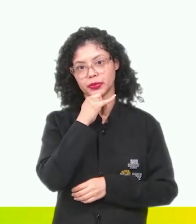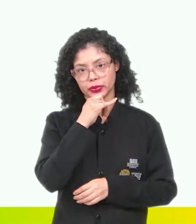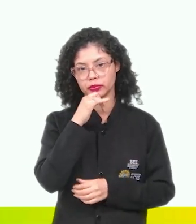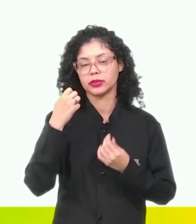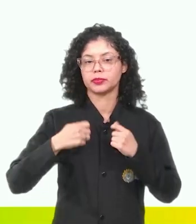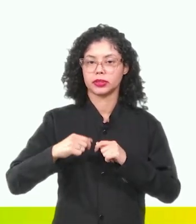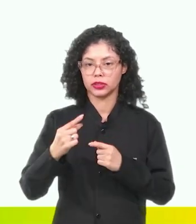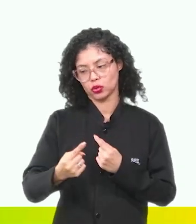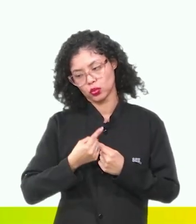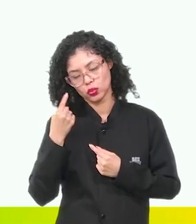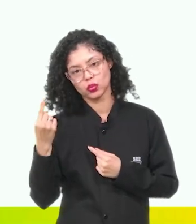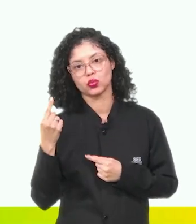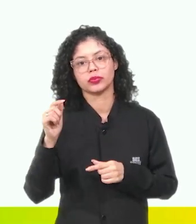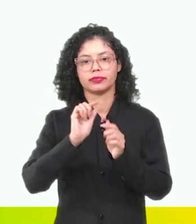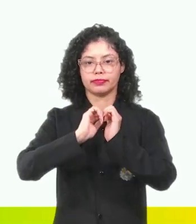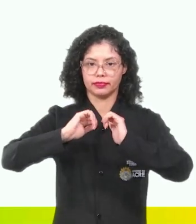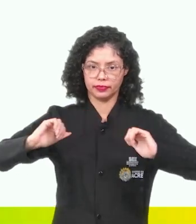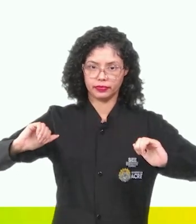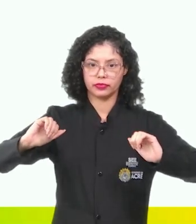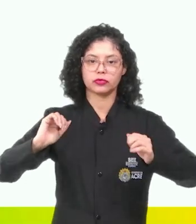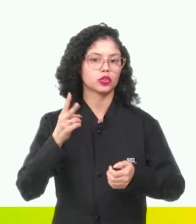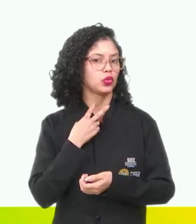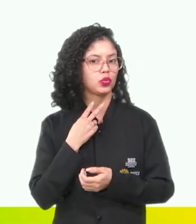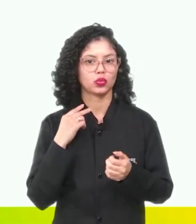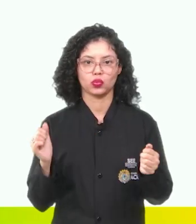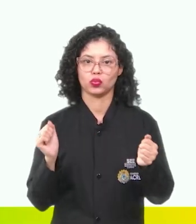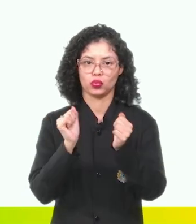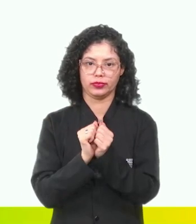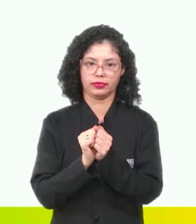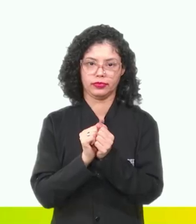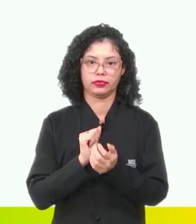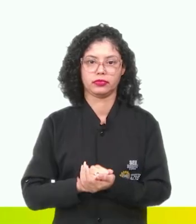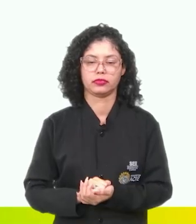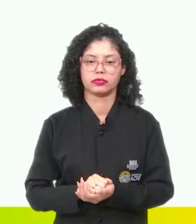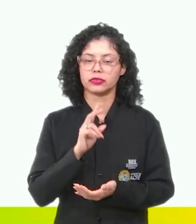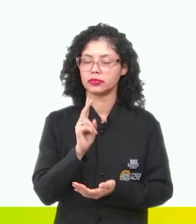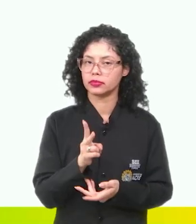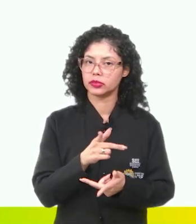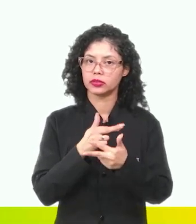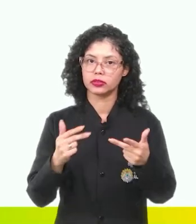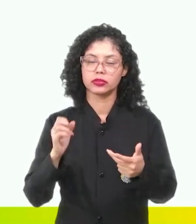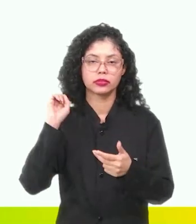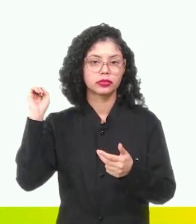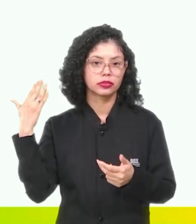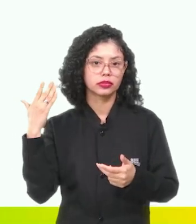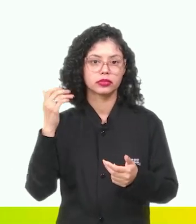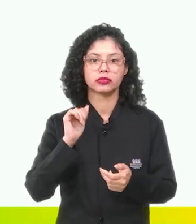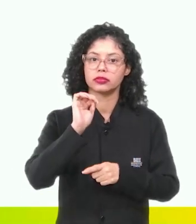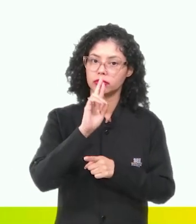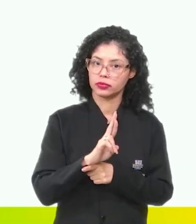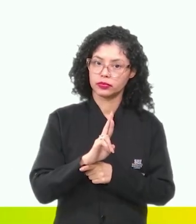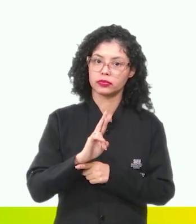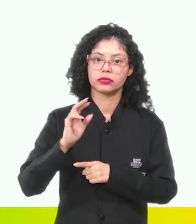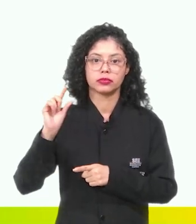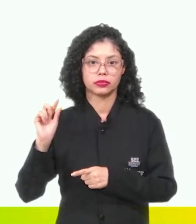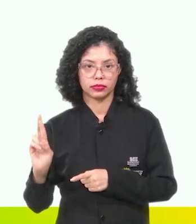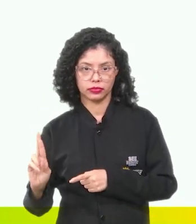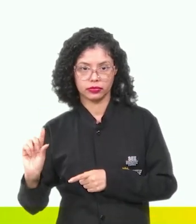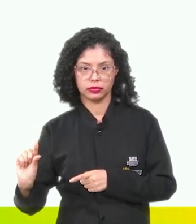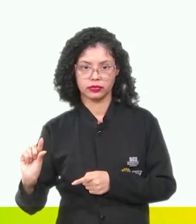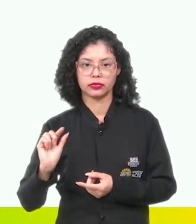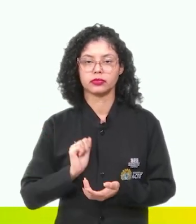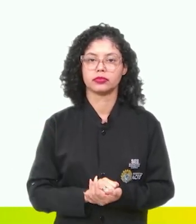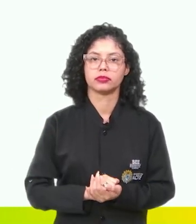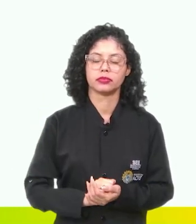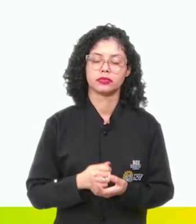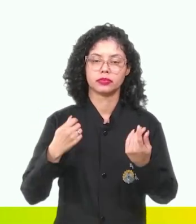estar em outro. Eles estão separados, eles não podem ficar juntos. Então, a mesma coisa acontece com o Rzão e o Rzinho. Eles têm